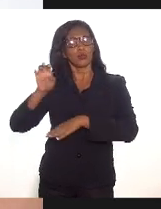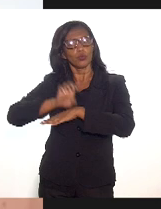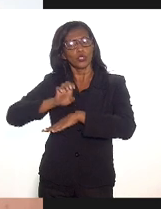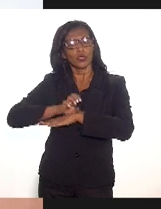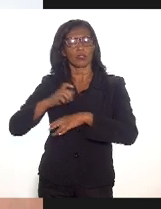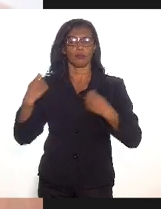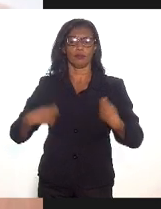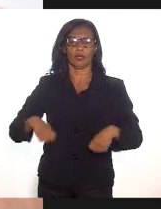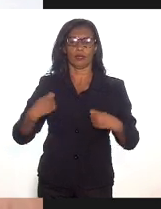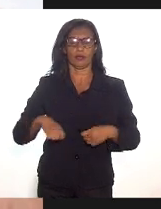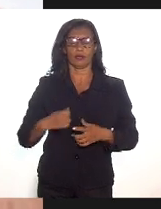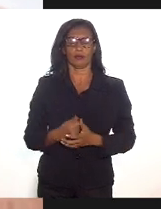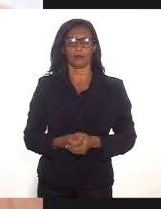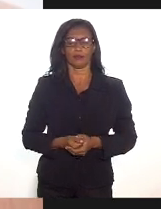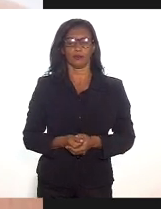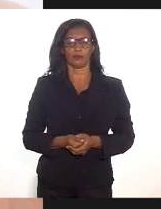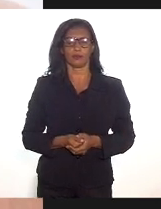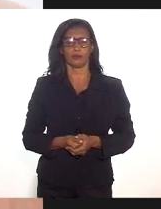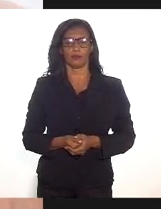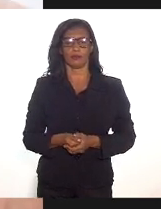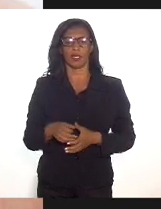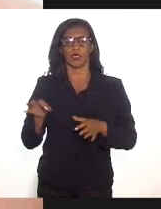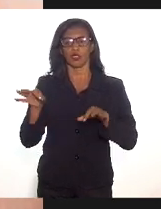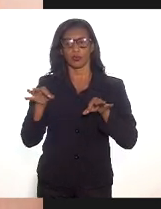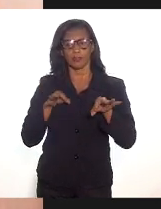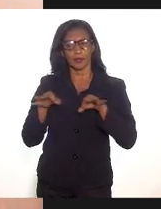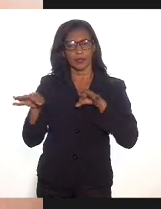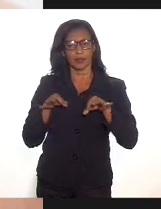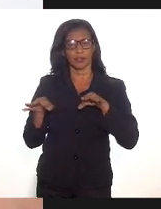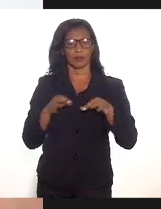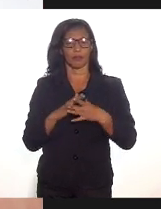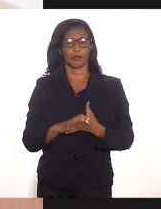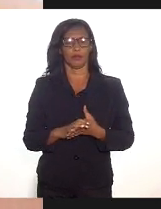precisa, de planejamento.